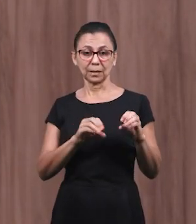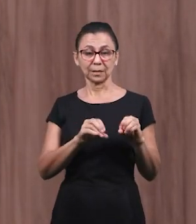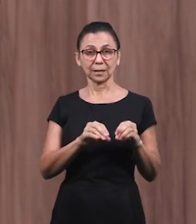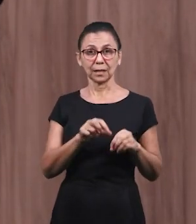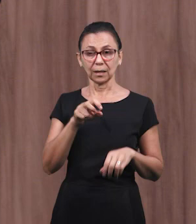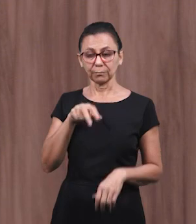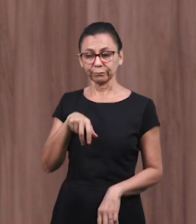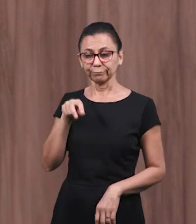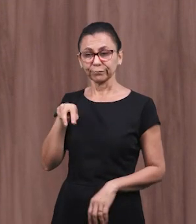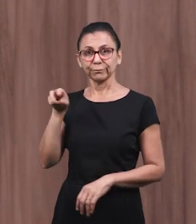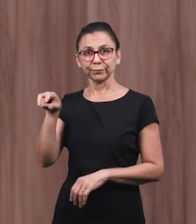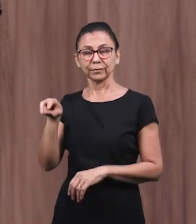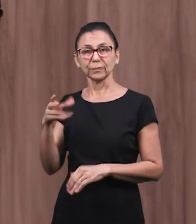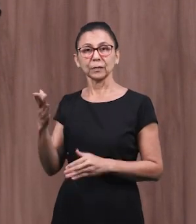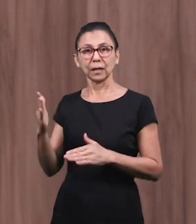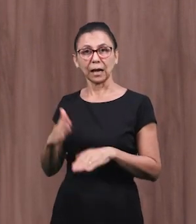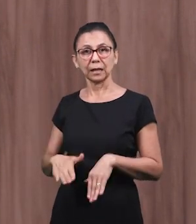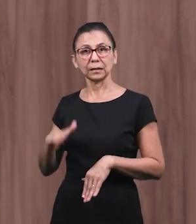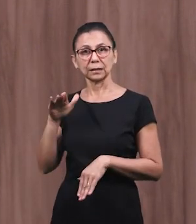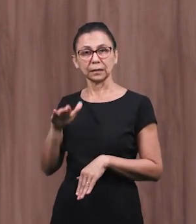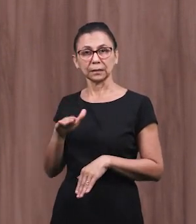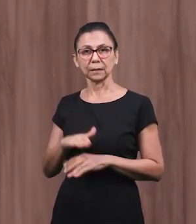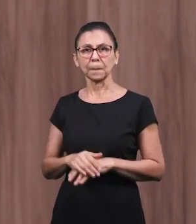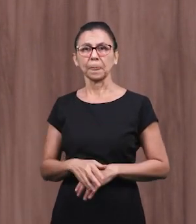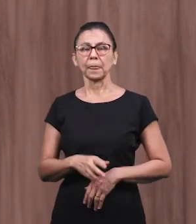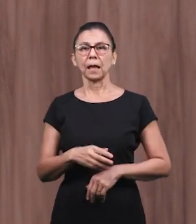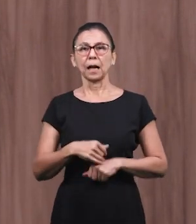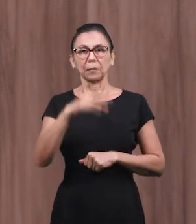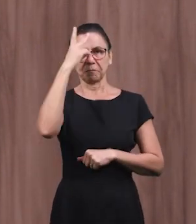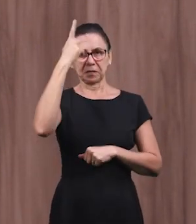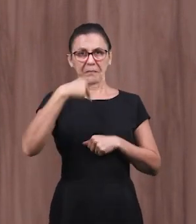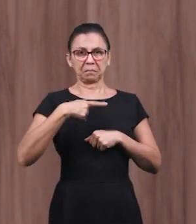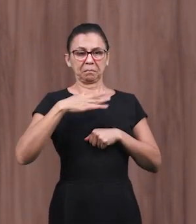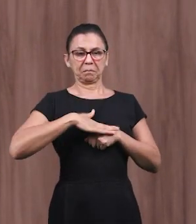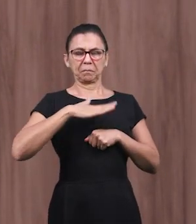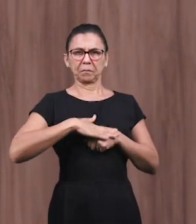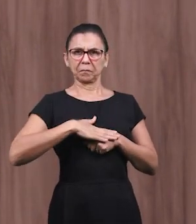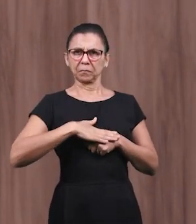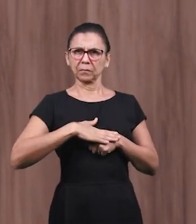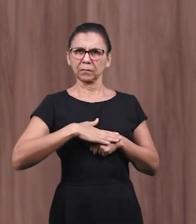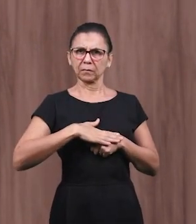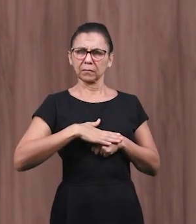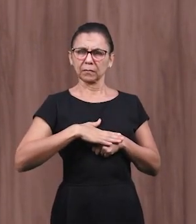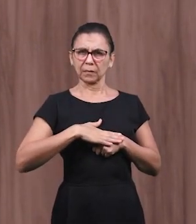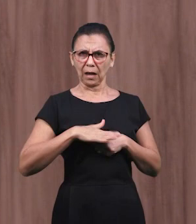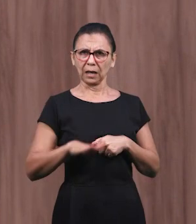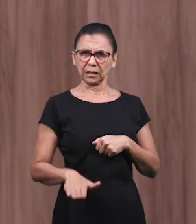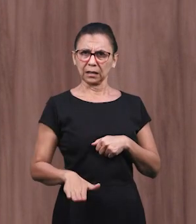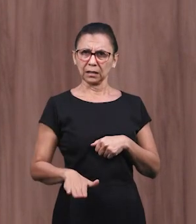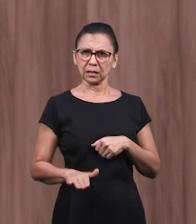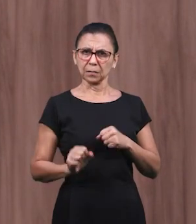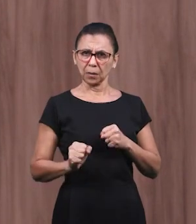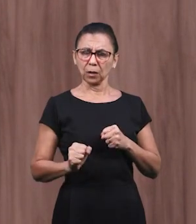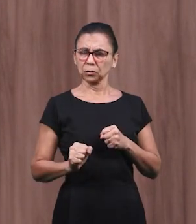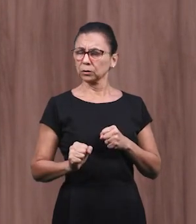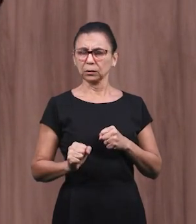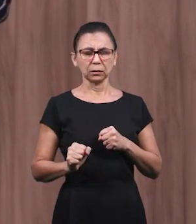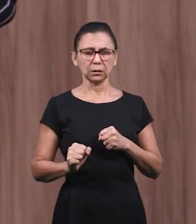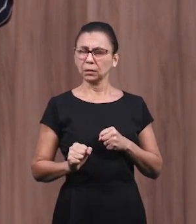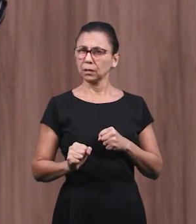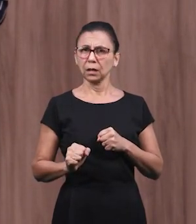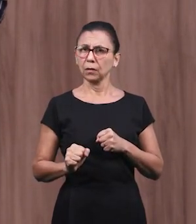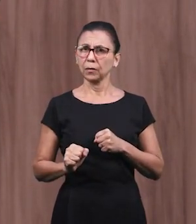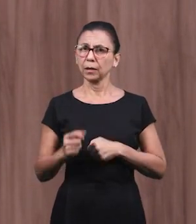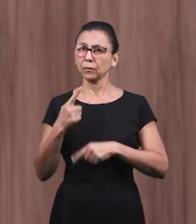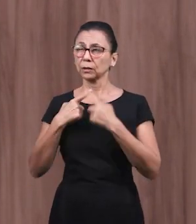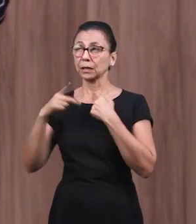andar. Isso significa que não é o que ela quer, não é a sua vontade, é a vontade do Senhor. Tudo que Ele